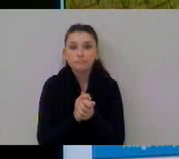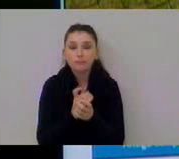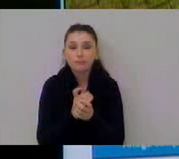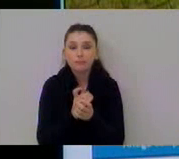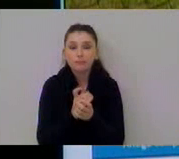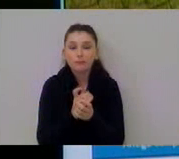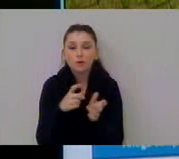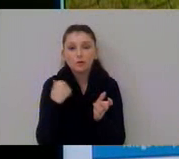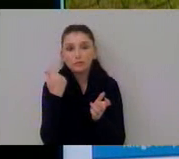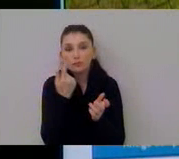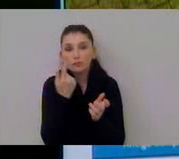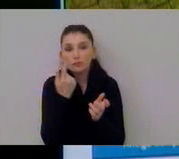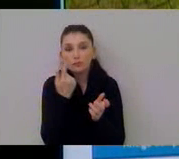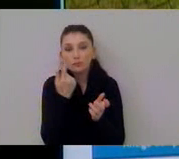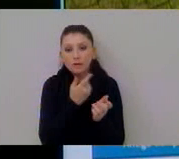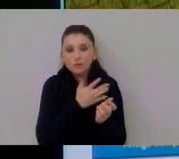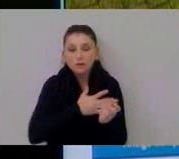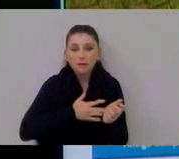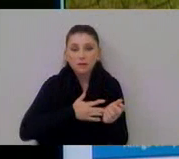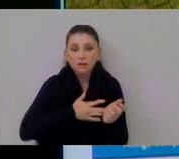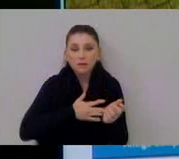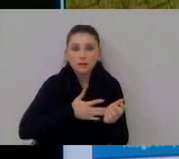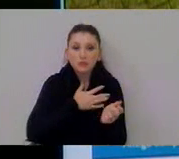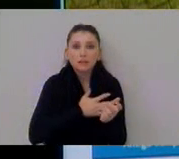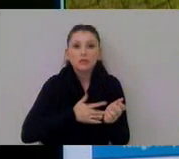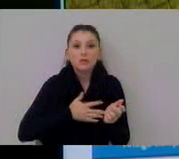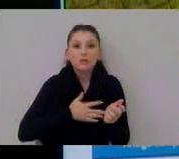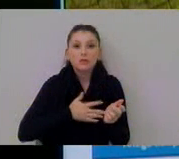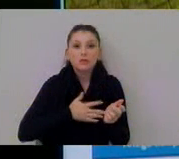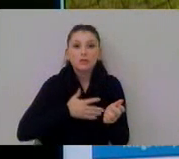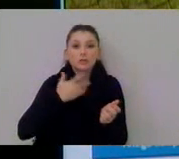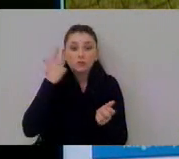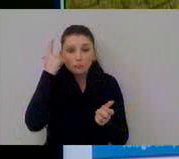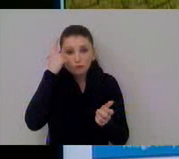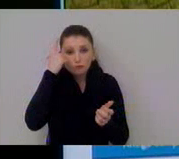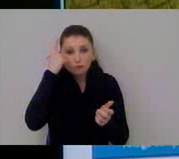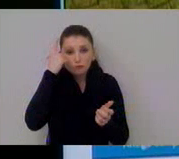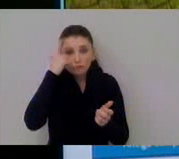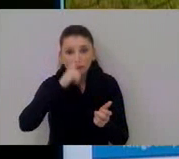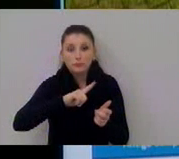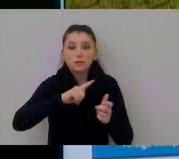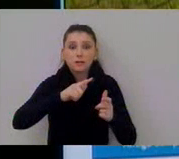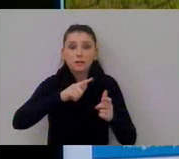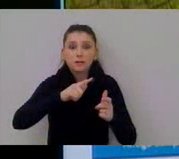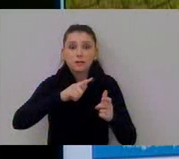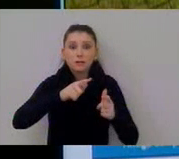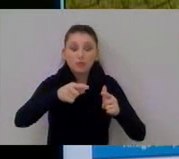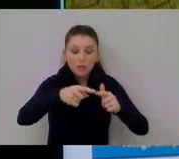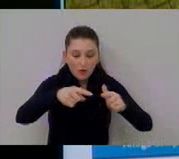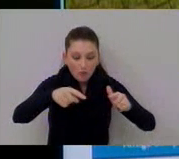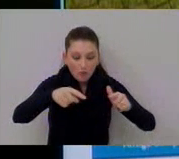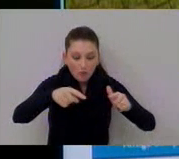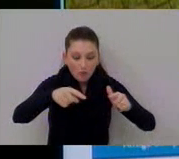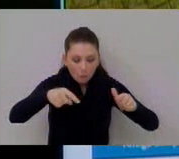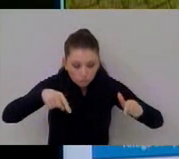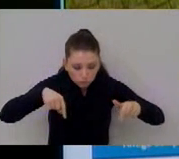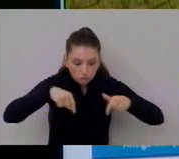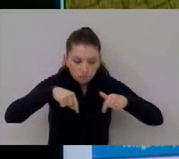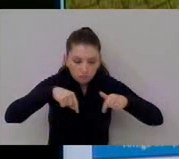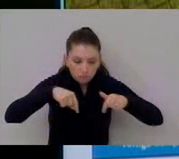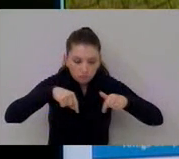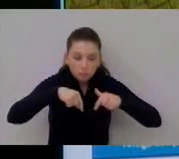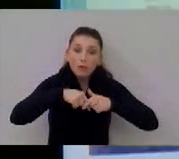essa quadra e essa academia ao ar livre. Até porque